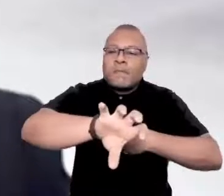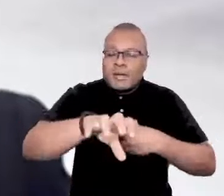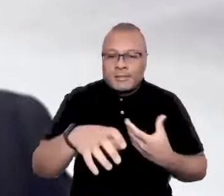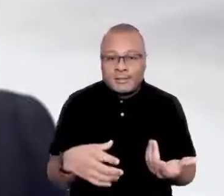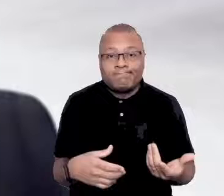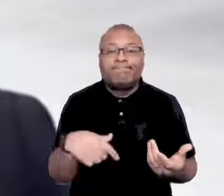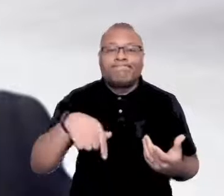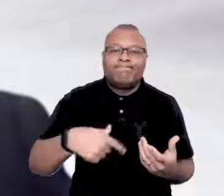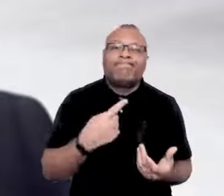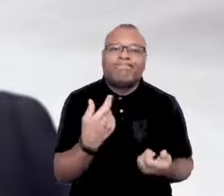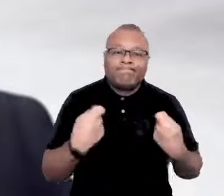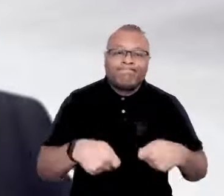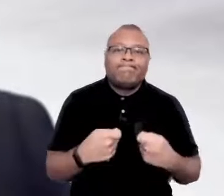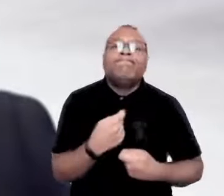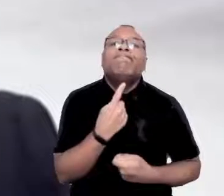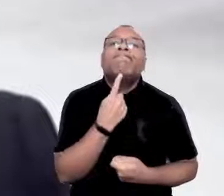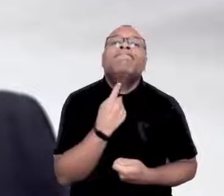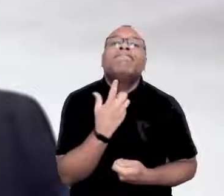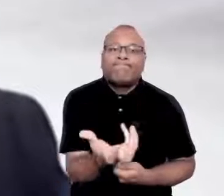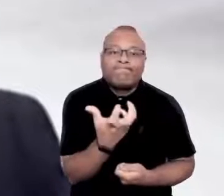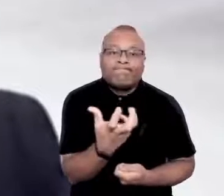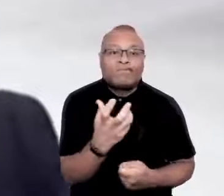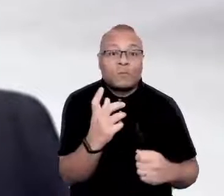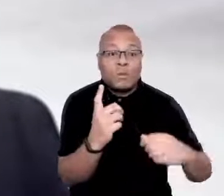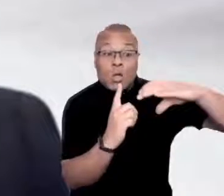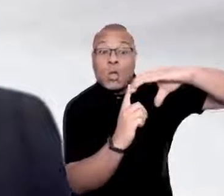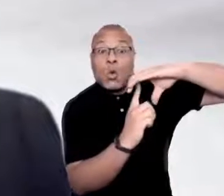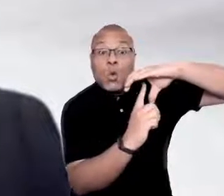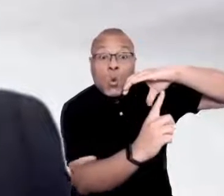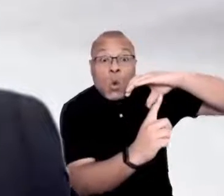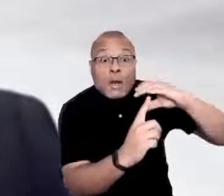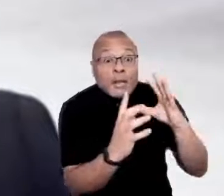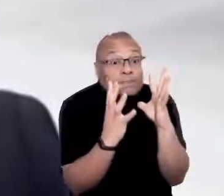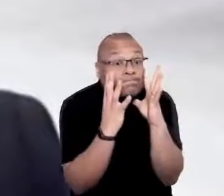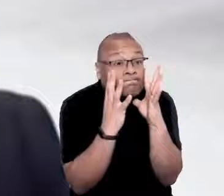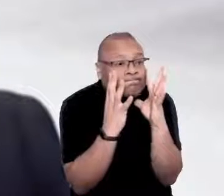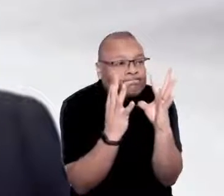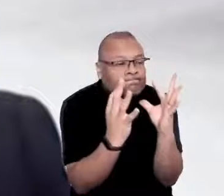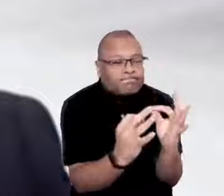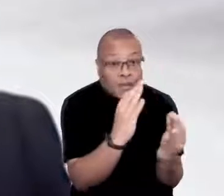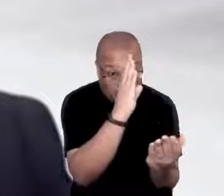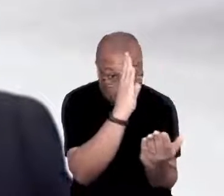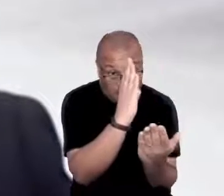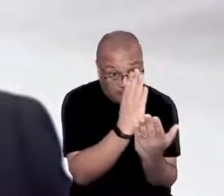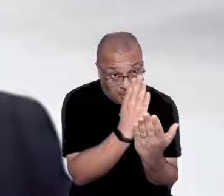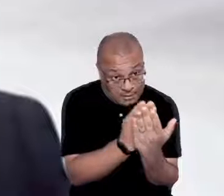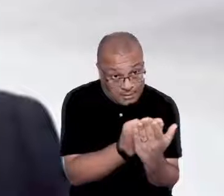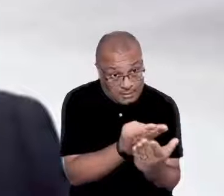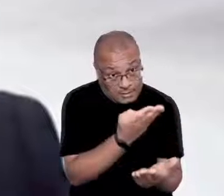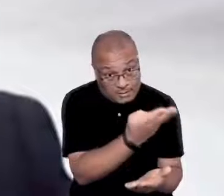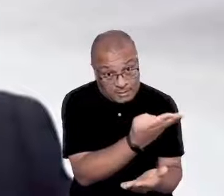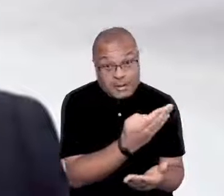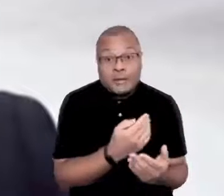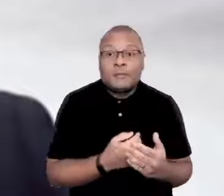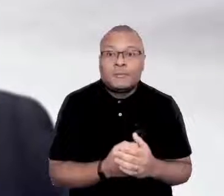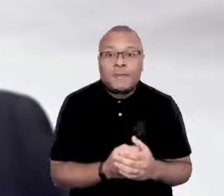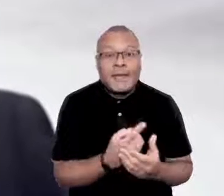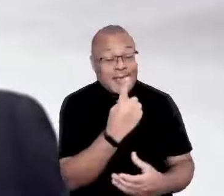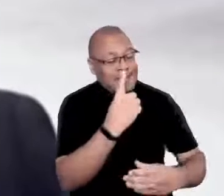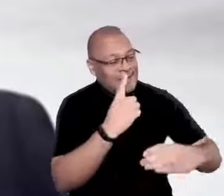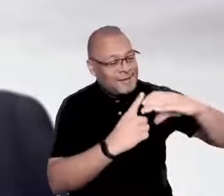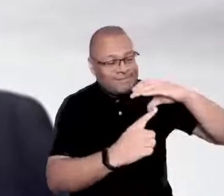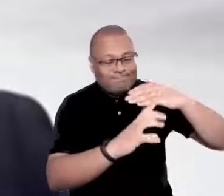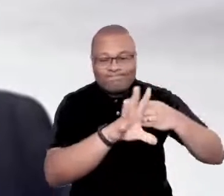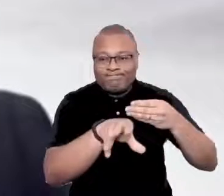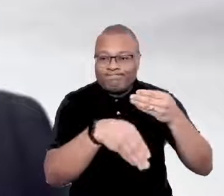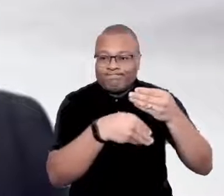precisa querer escutar o nosso cliente, né? A gente precisa realmente acreditar que o nosso cliente ele traz